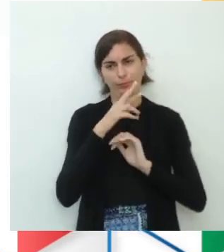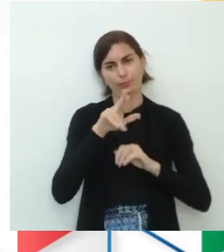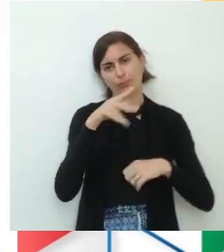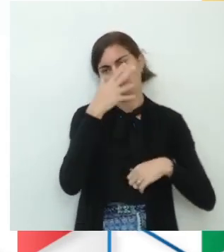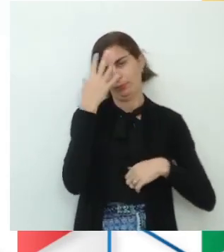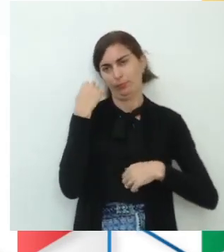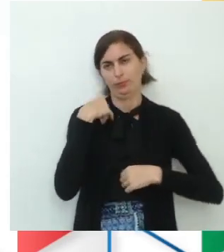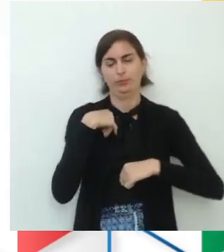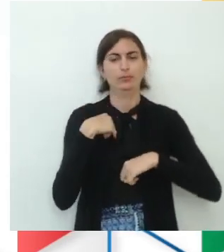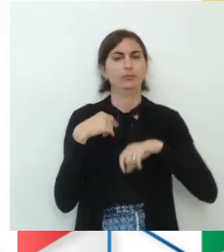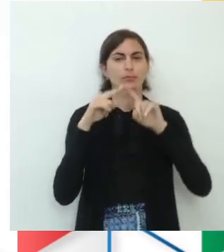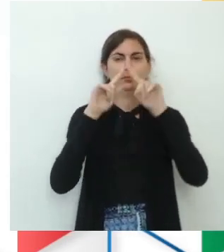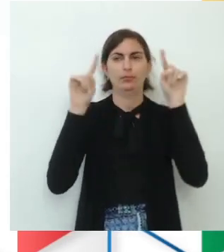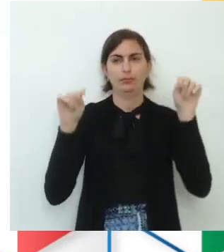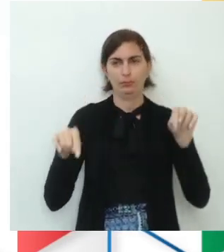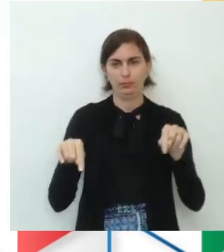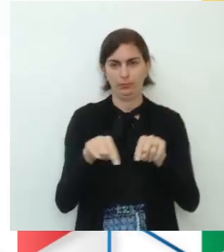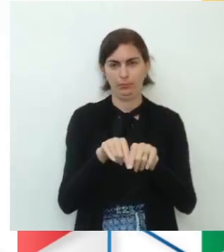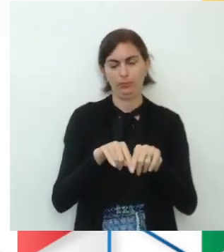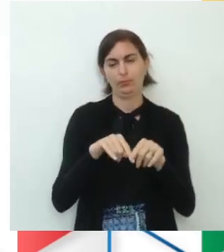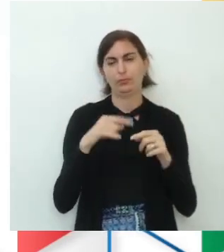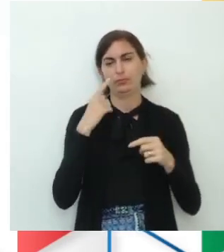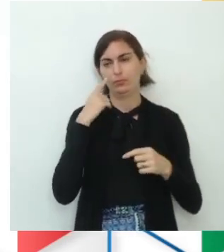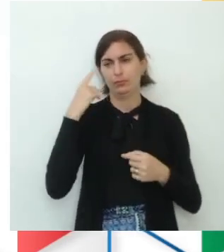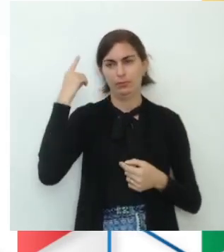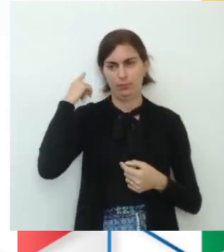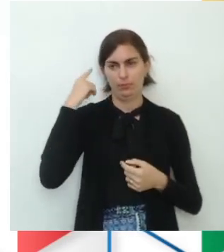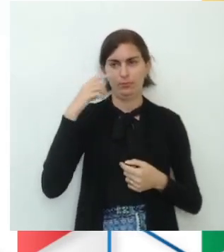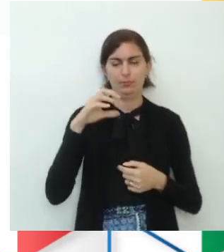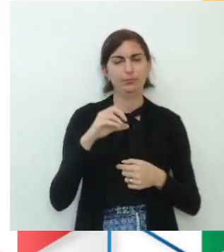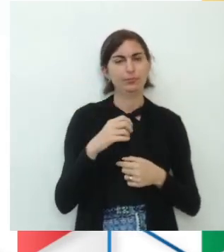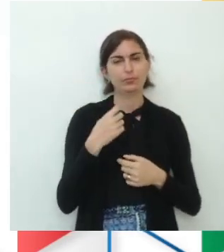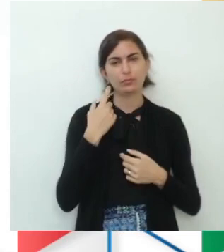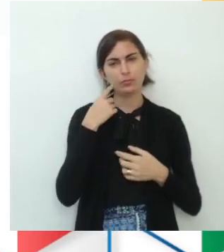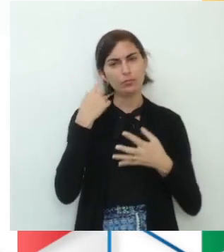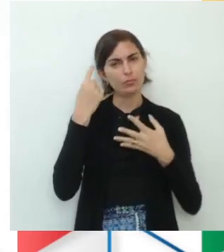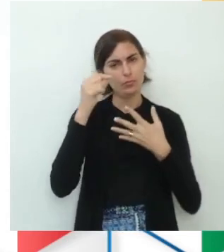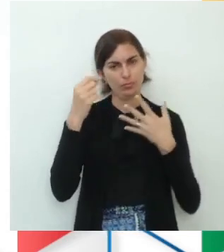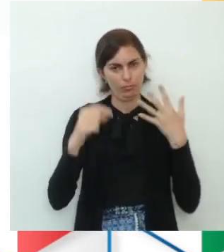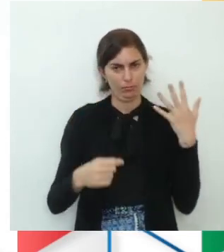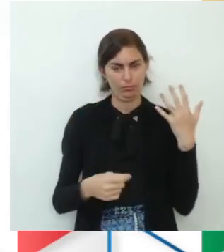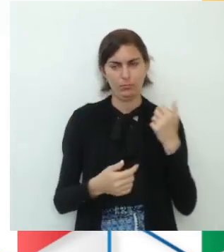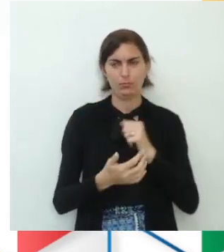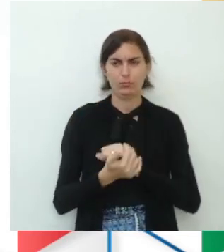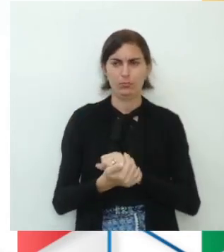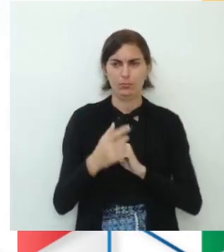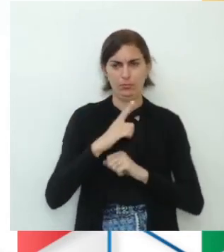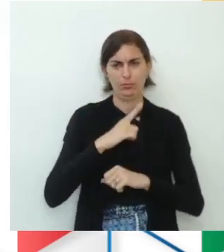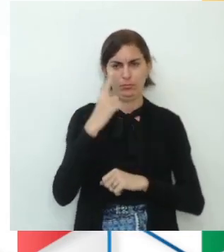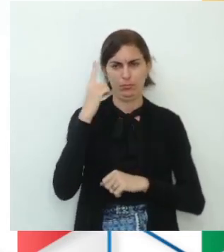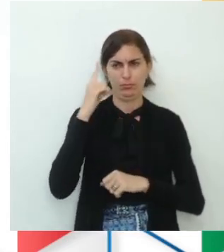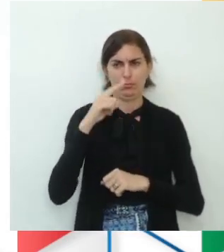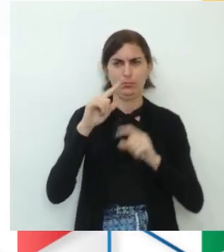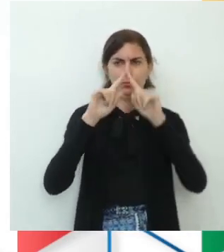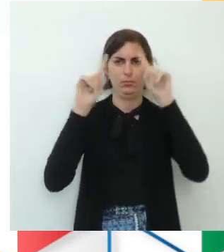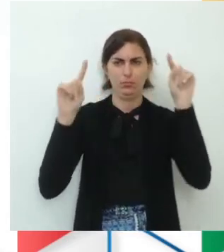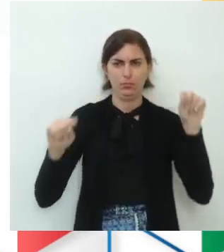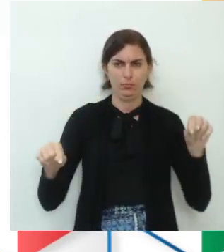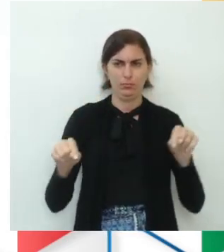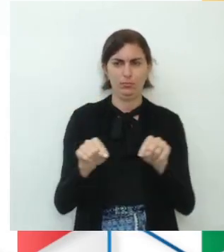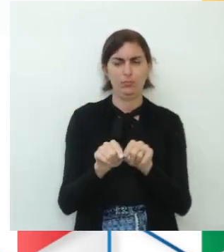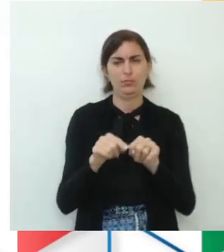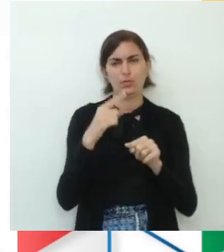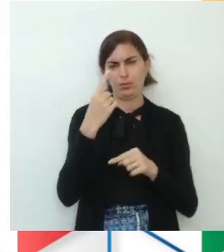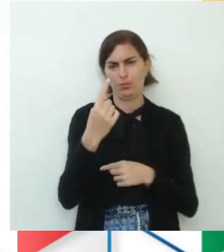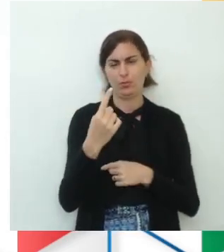esquece de localizar nos eixos das abscissas e das ordenadas. Confere comigo aí, ó. Tem um par ordenados,